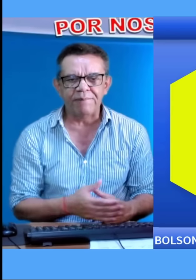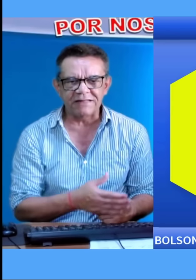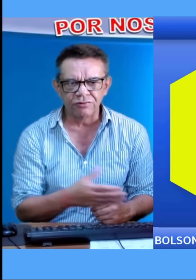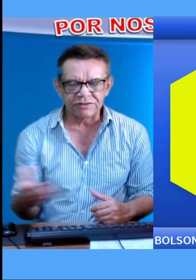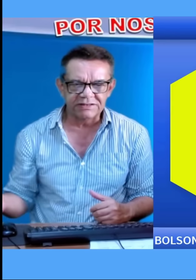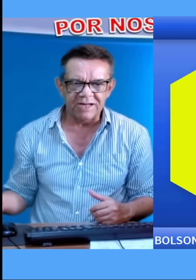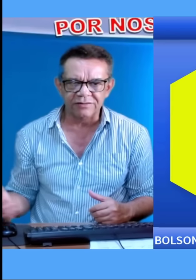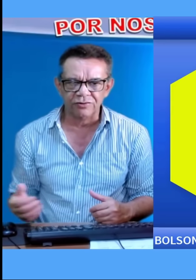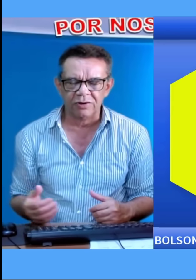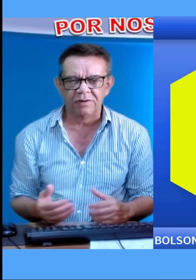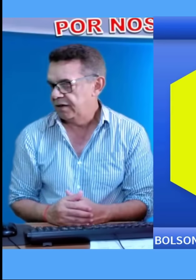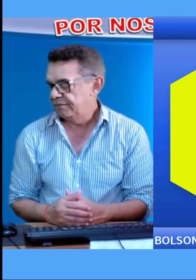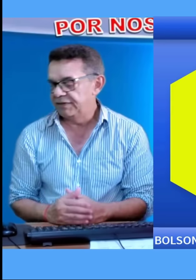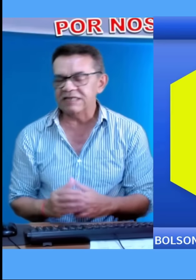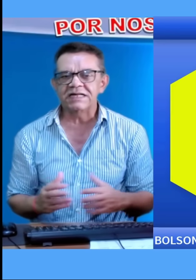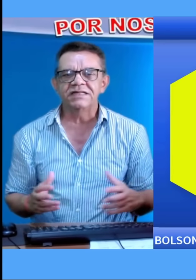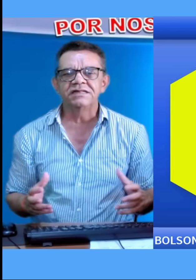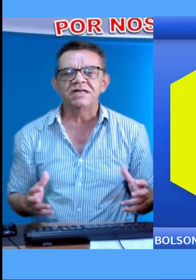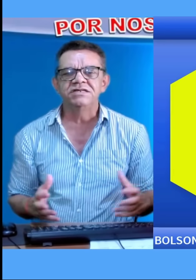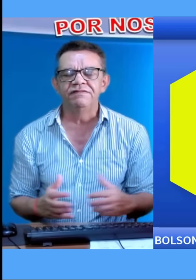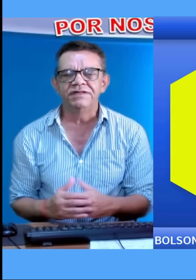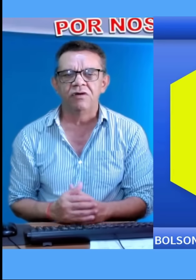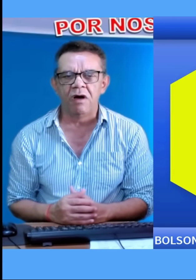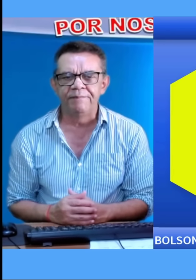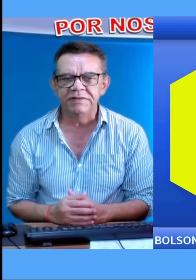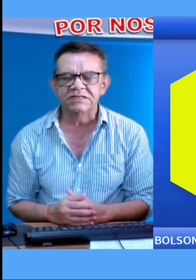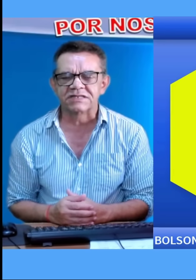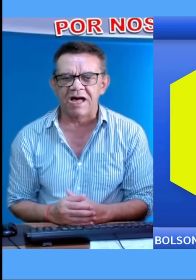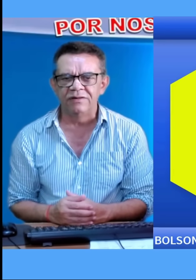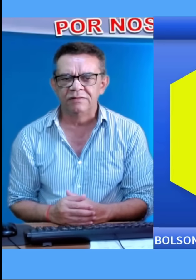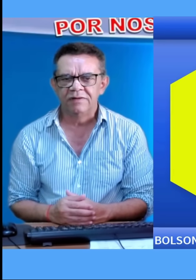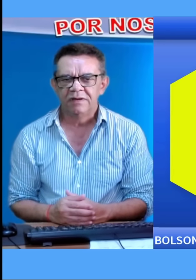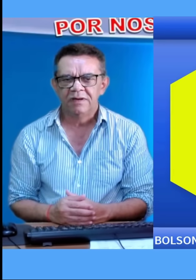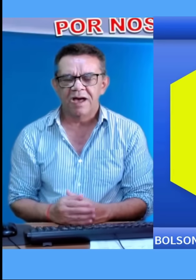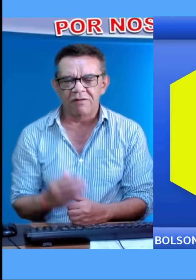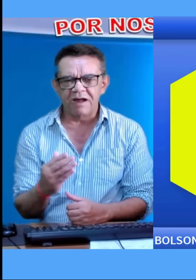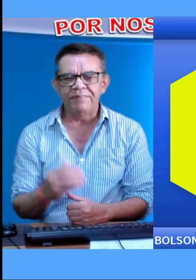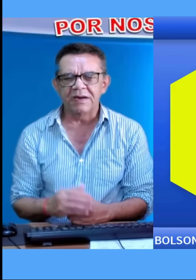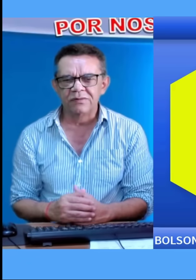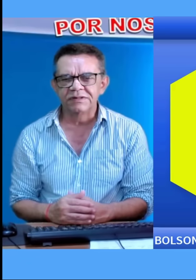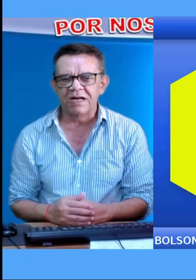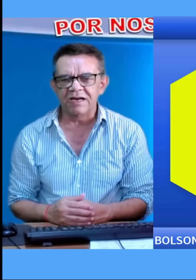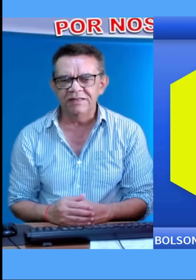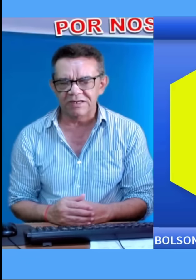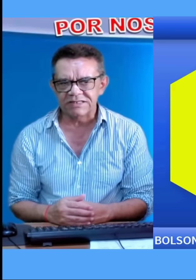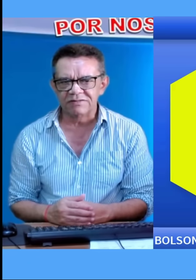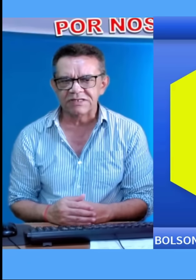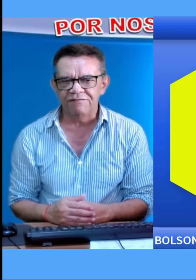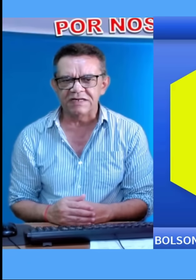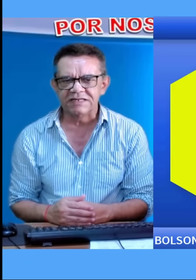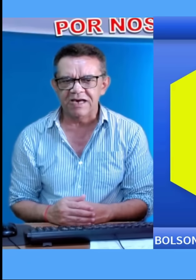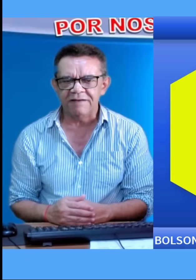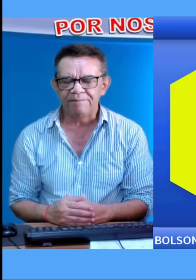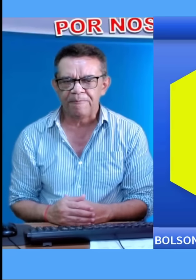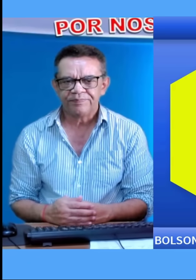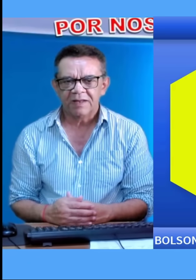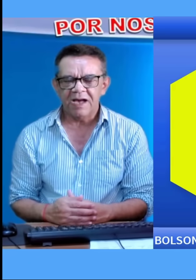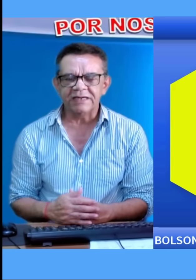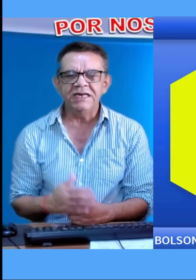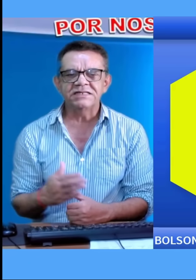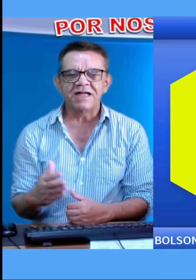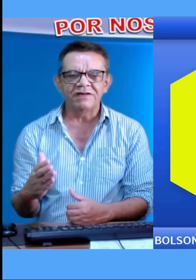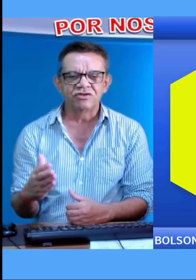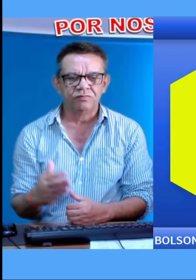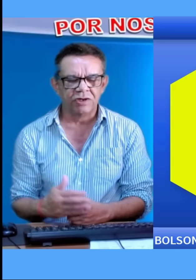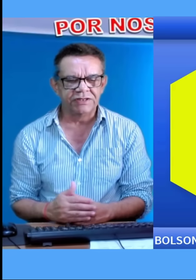verdadeiro patrocinador dessa tentativa de golpe de Estado. Agora a pergunta que nós temos que fazer é: a